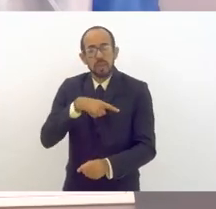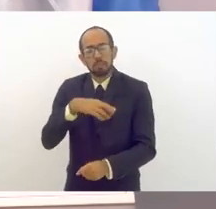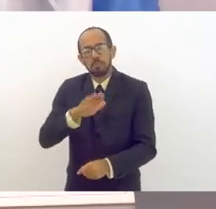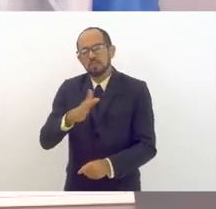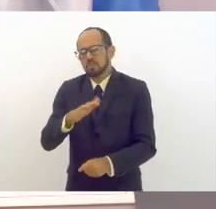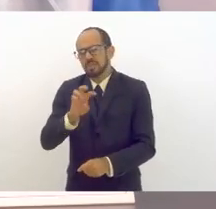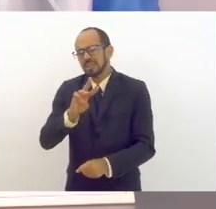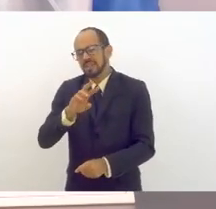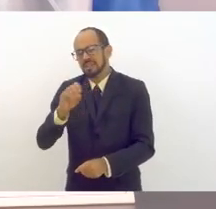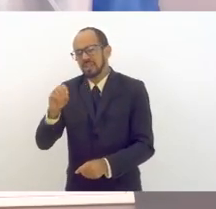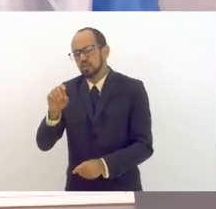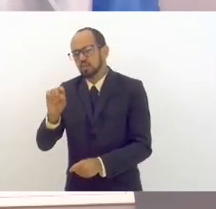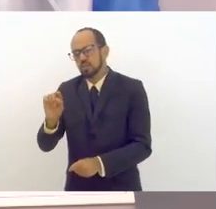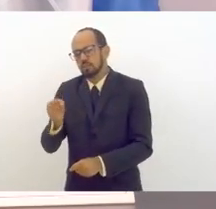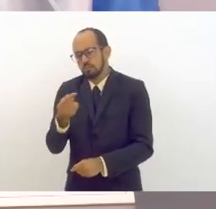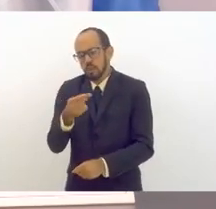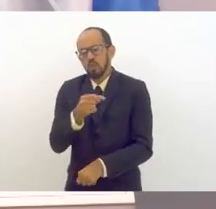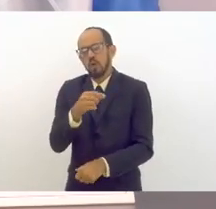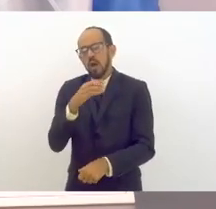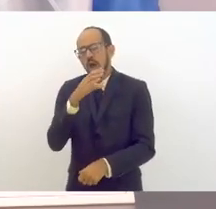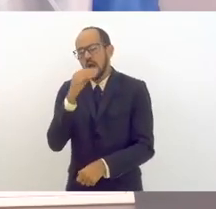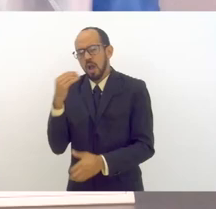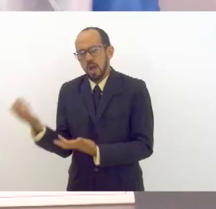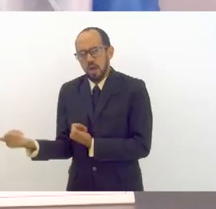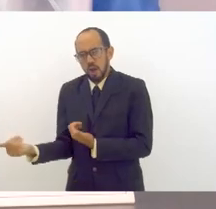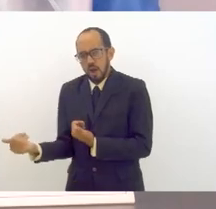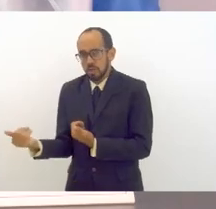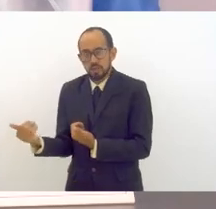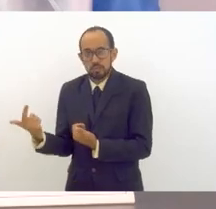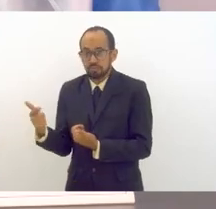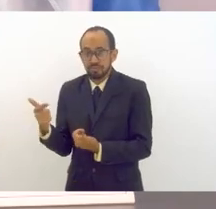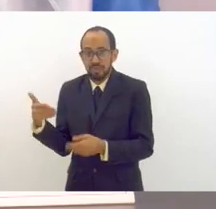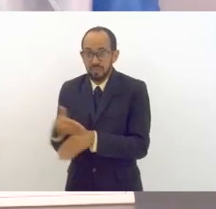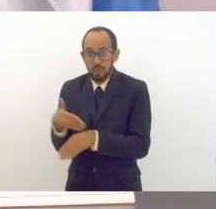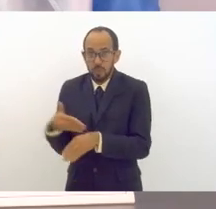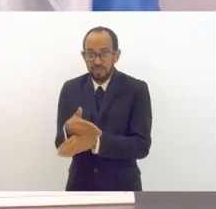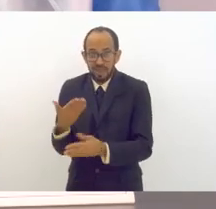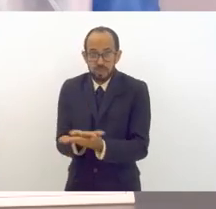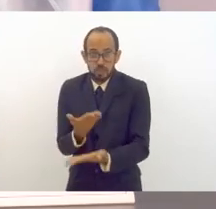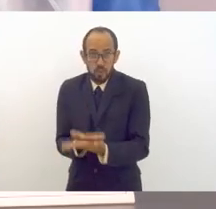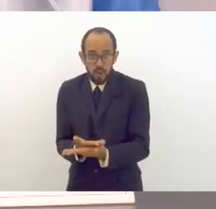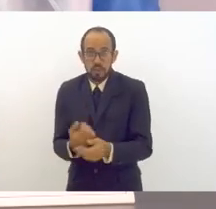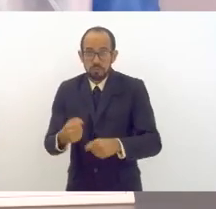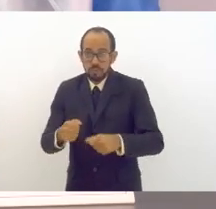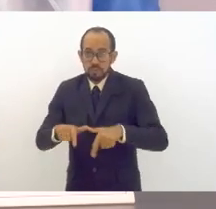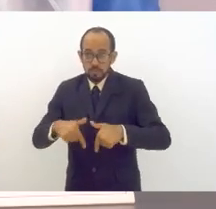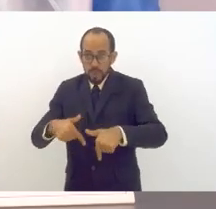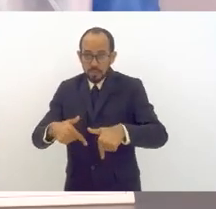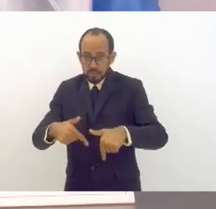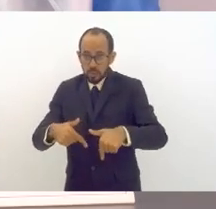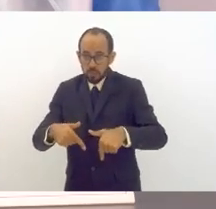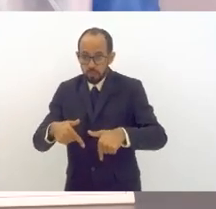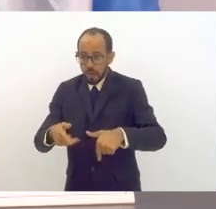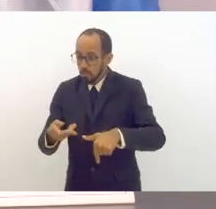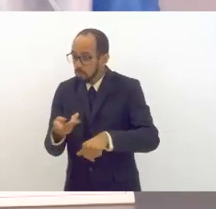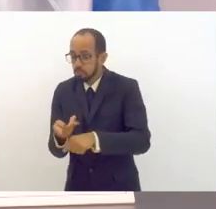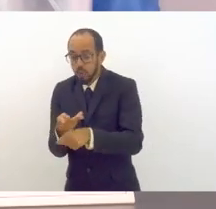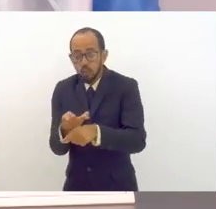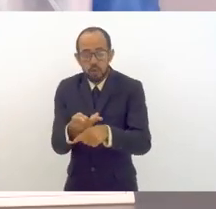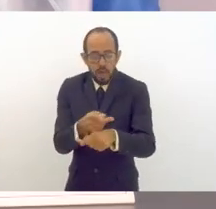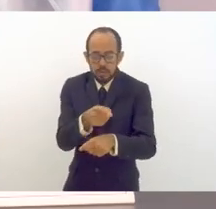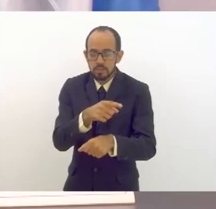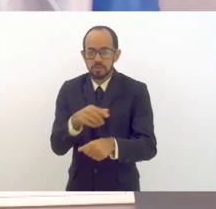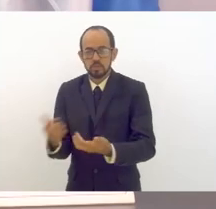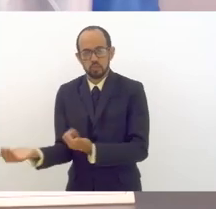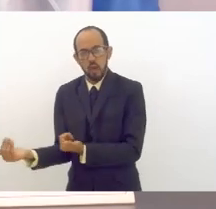mil adolescentes que não estão frequentando a escola no estado do Rio de Janeiro. E a gente precisa ter alguma ação para buscar esses adolescentes. Para isso,